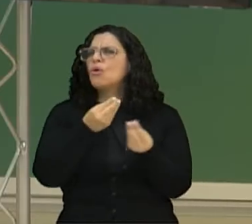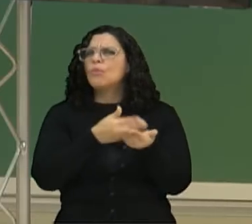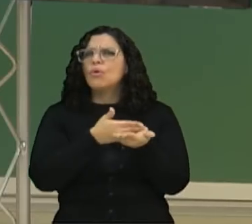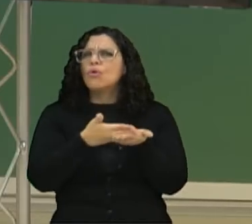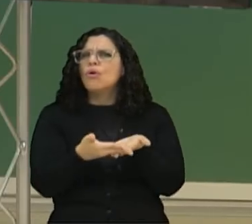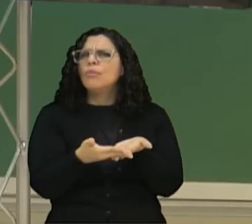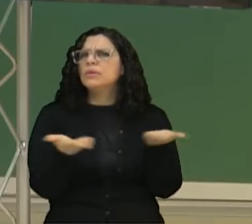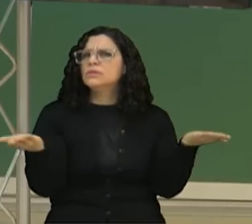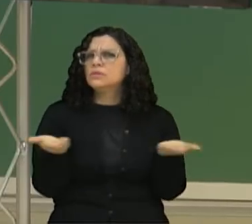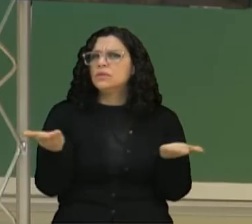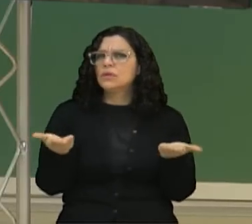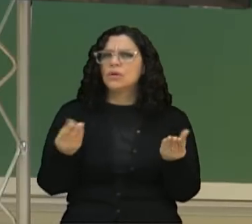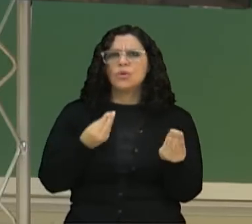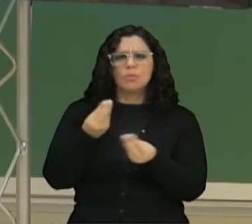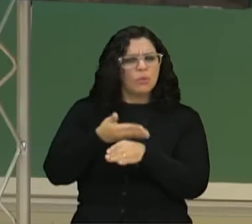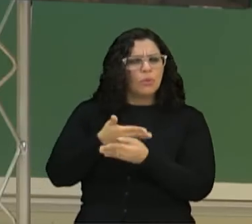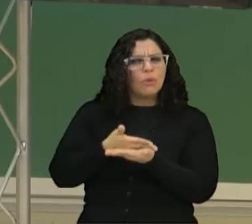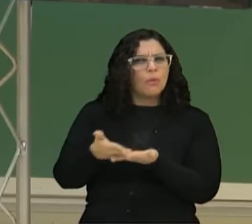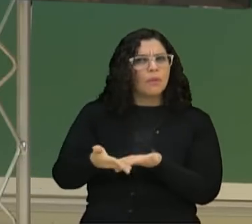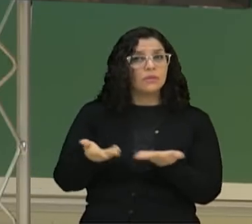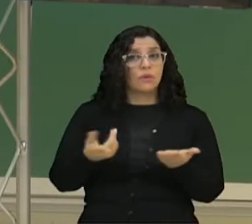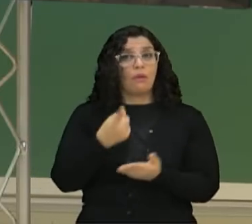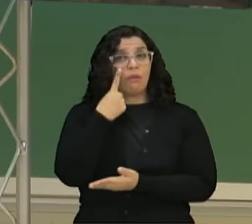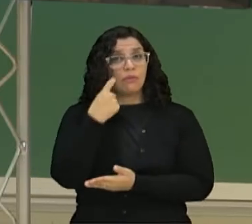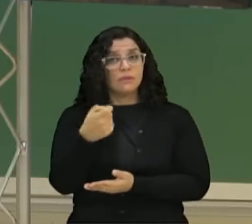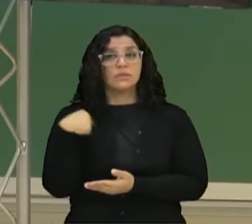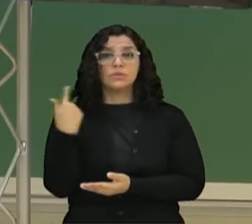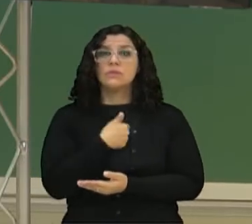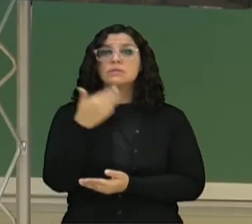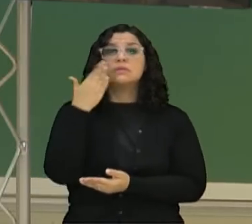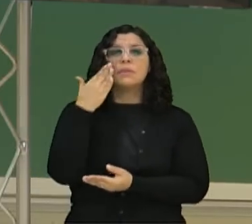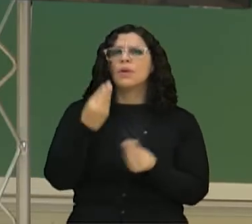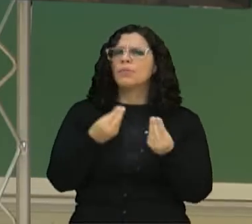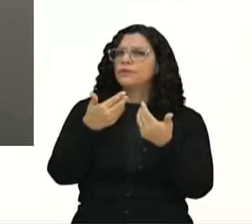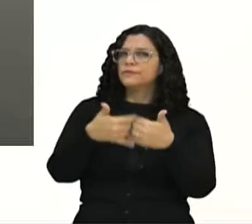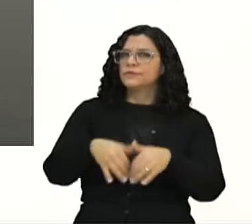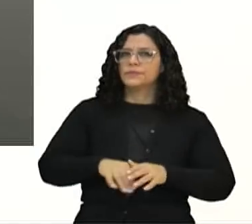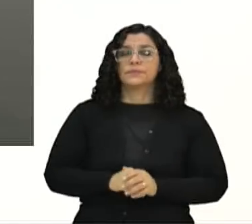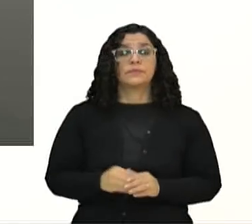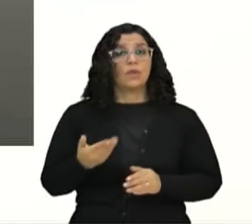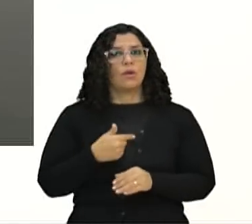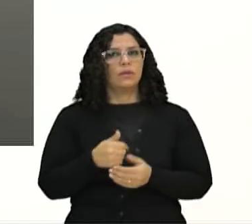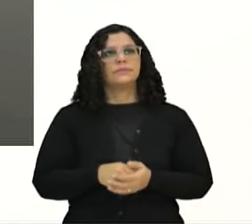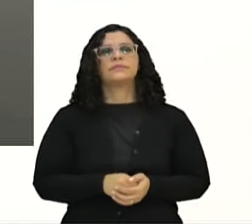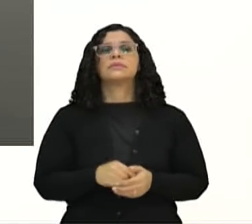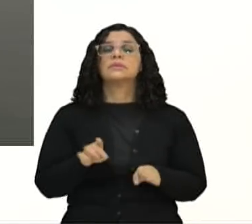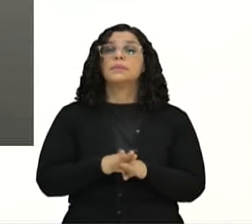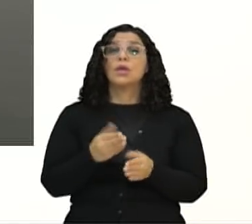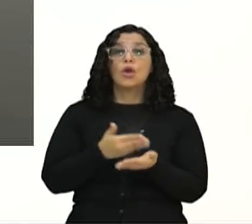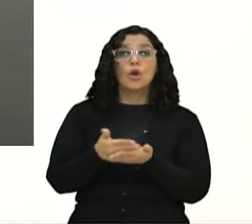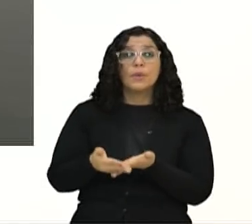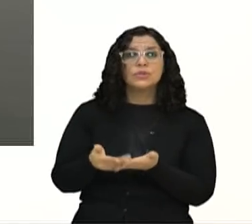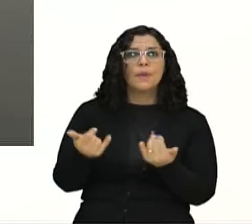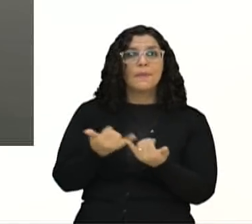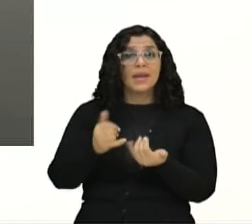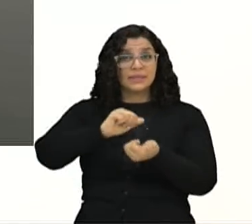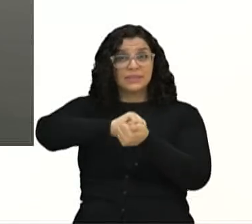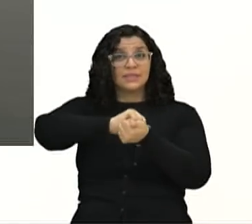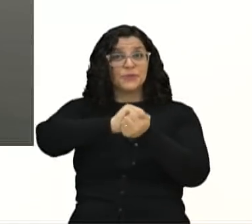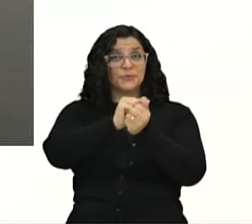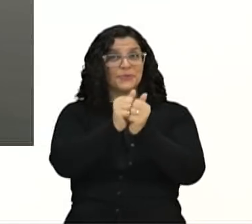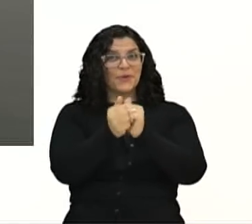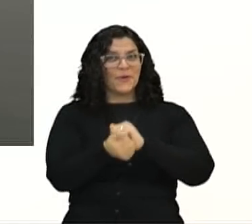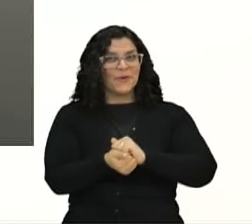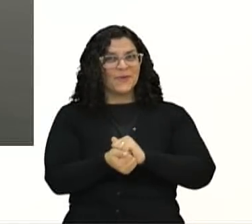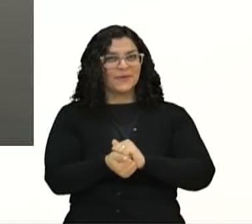veio, como que surgiu, né? É muito interessante a gente saber disso. Então, vamos lá. Ela surgiu como um desporto,